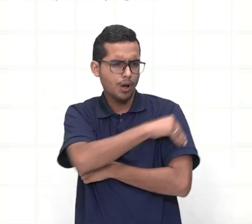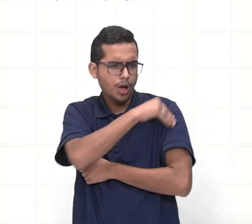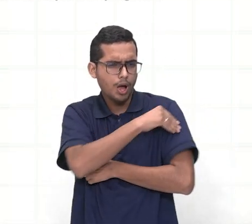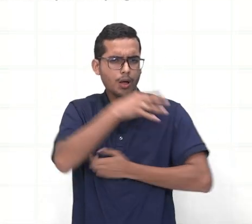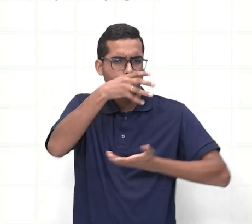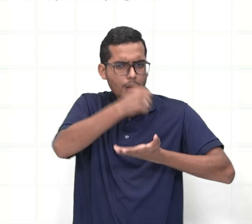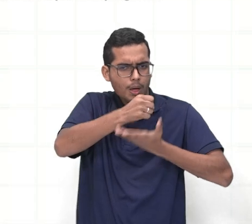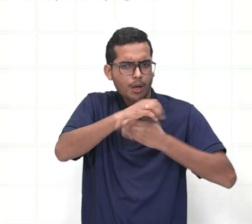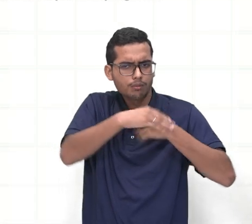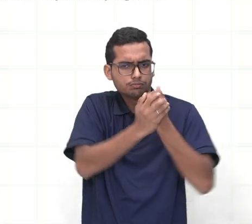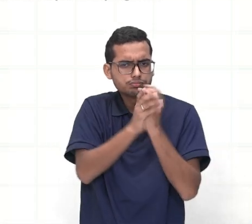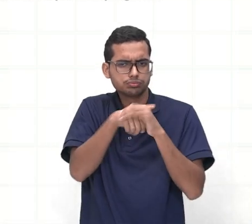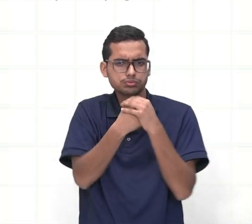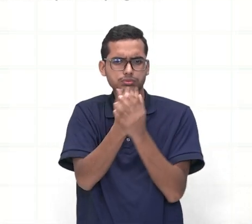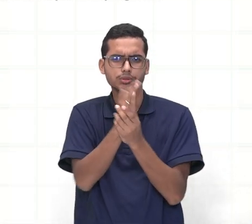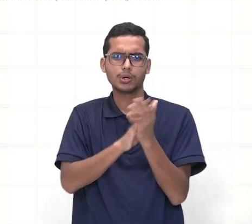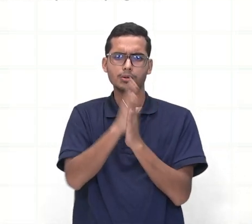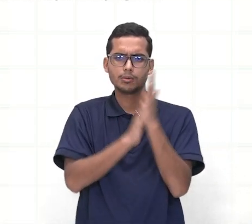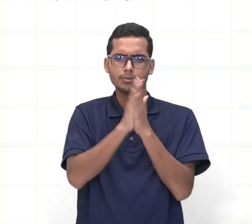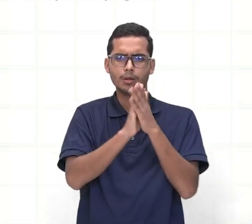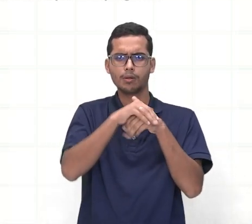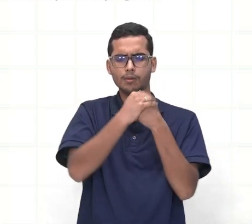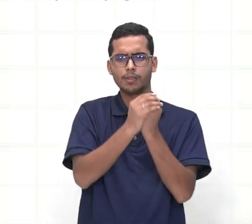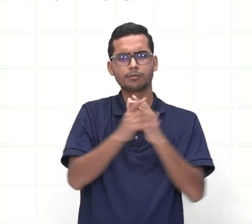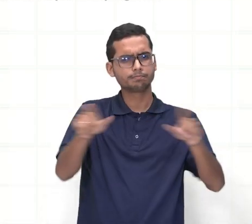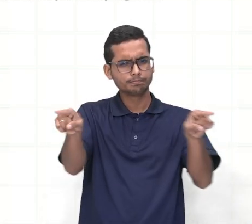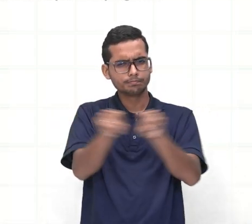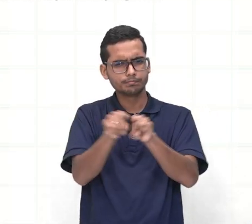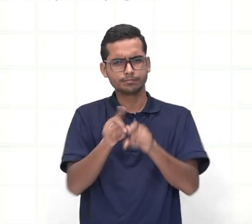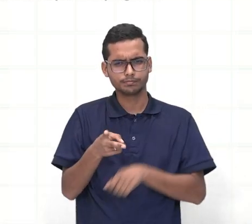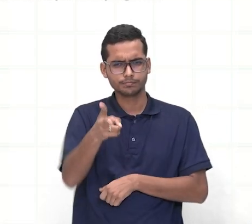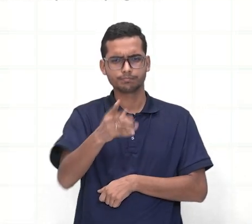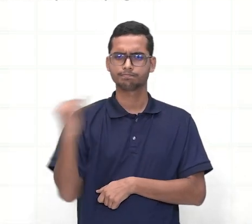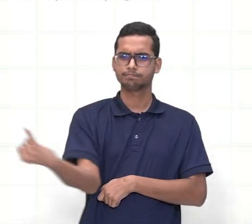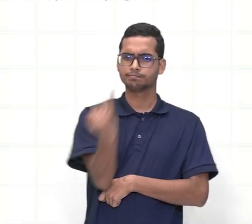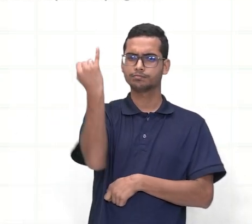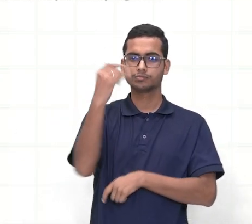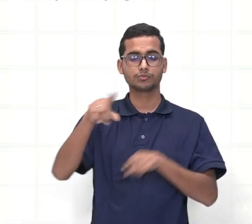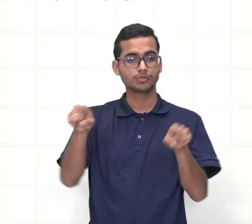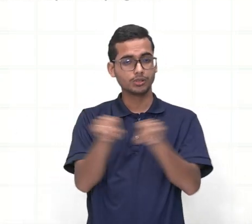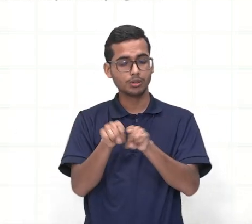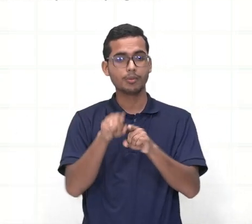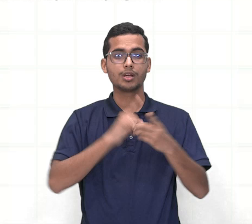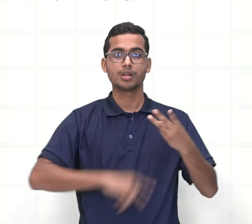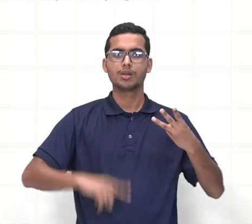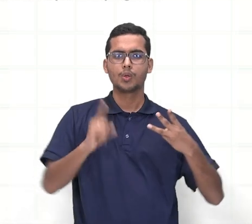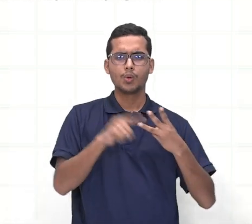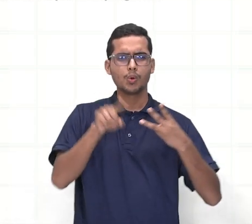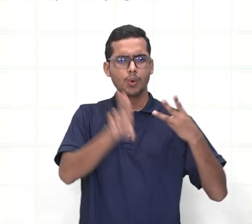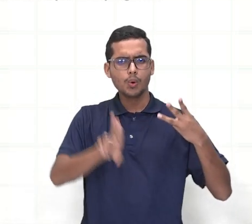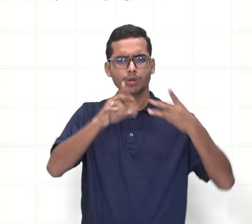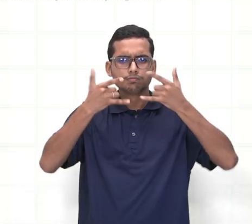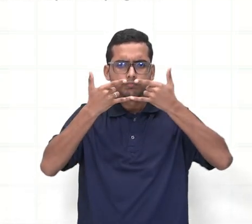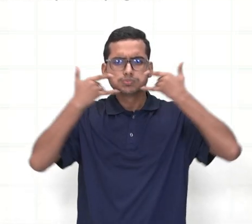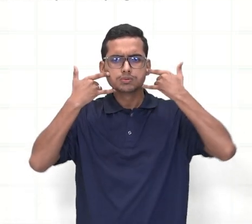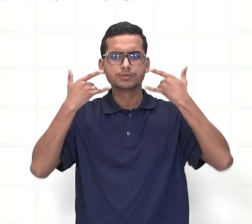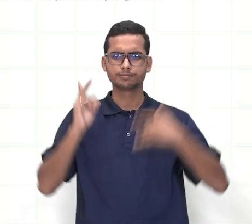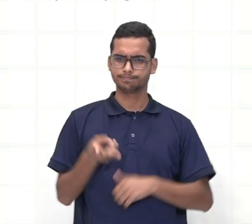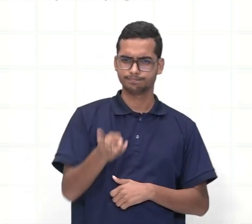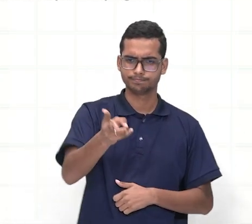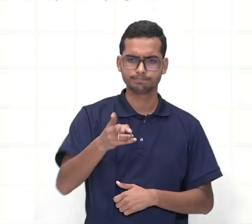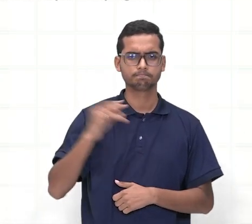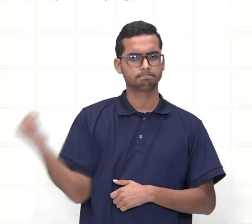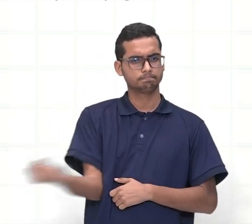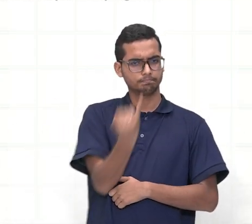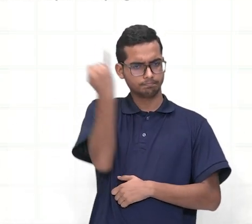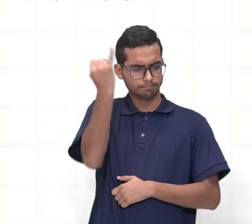uso do álcool 70. E aí o uso de máscaras. Acho que um dos maiores benefícios, né, que teve com a questão